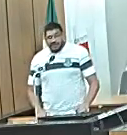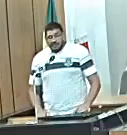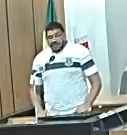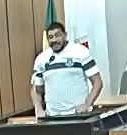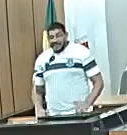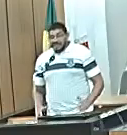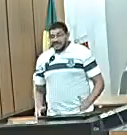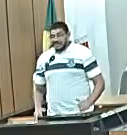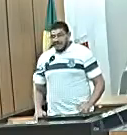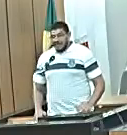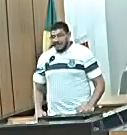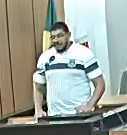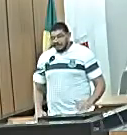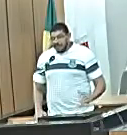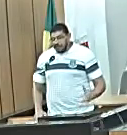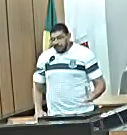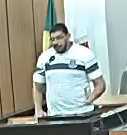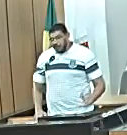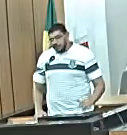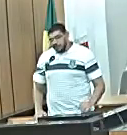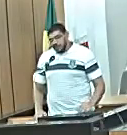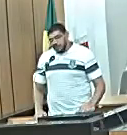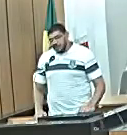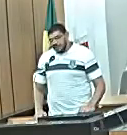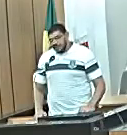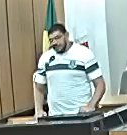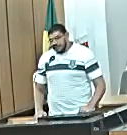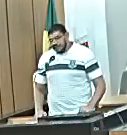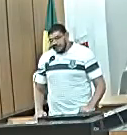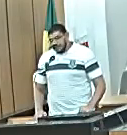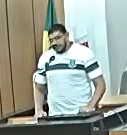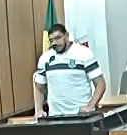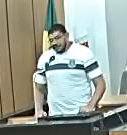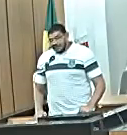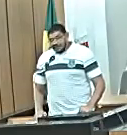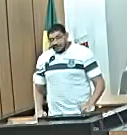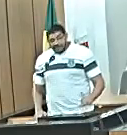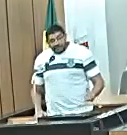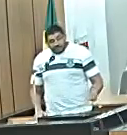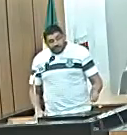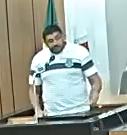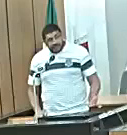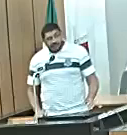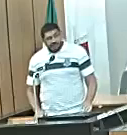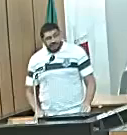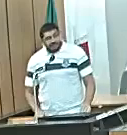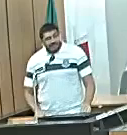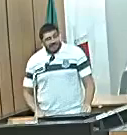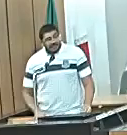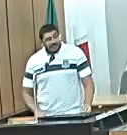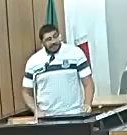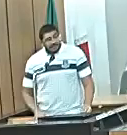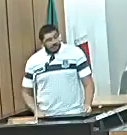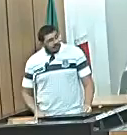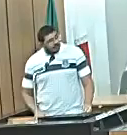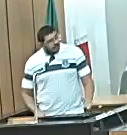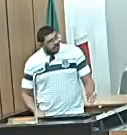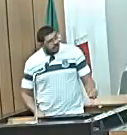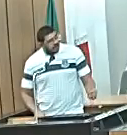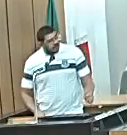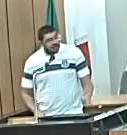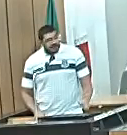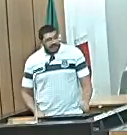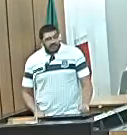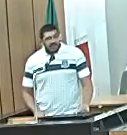para acrescentar nessa proposta de lei orgânica então tá aí uma sugestão como